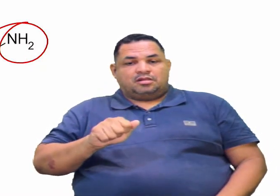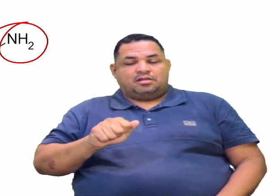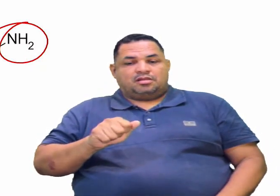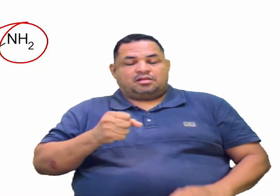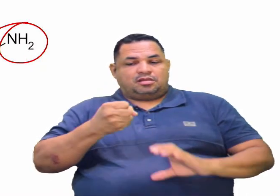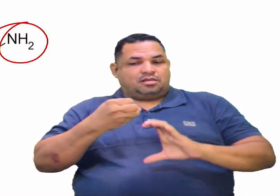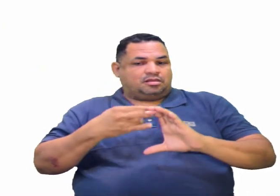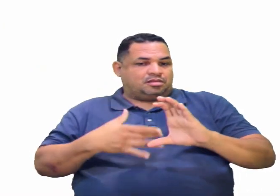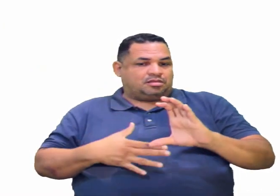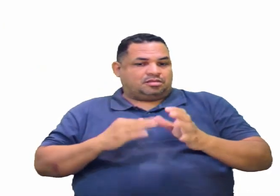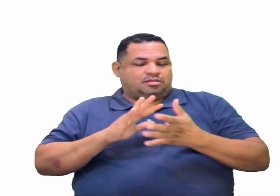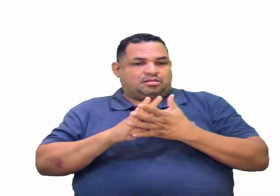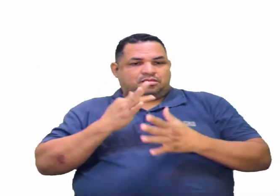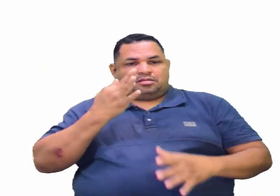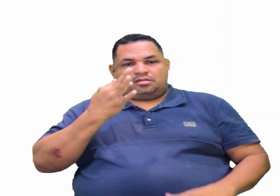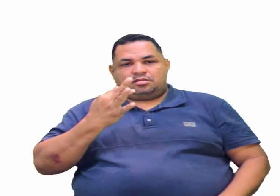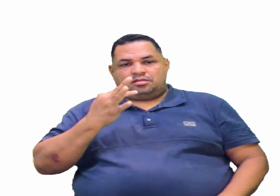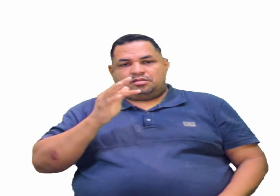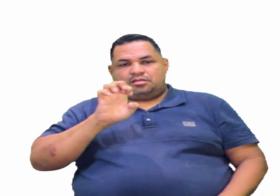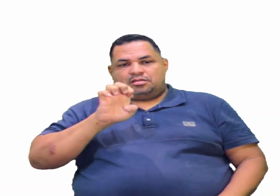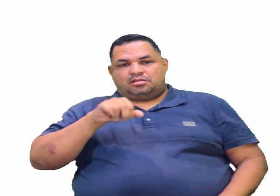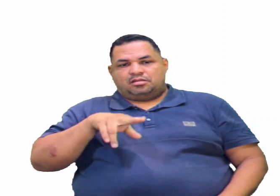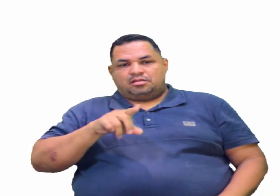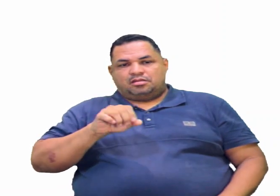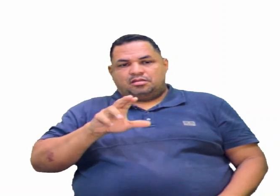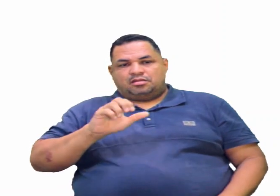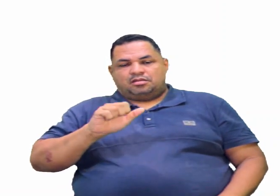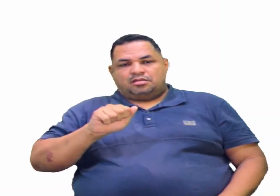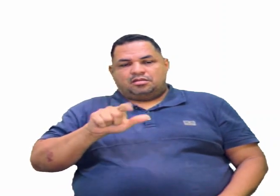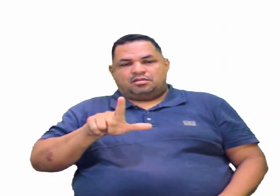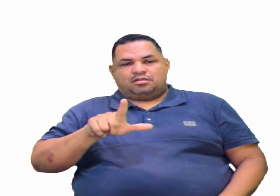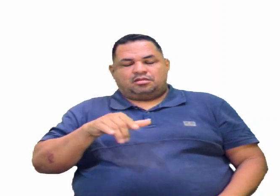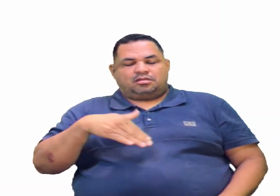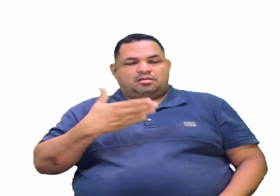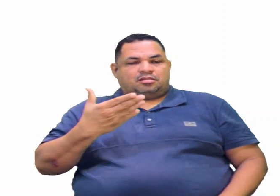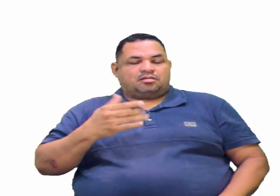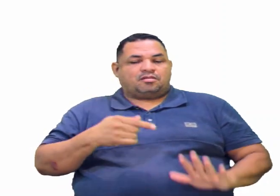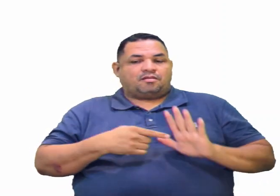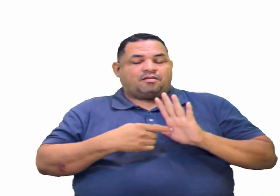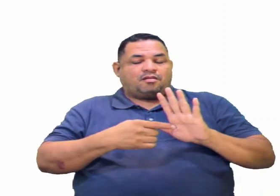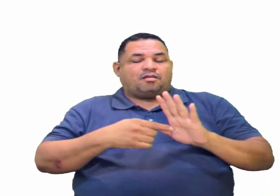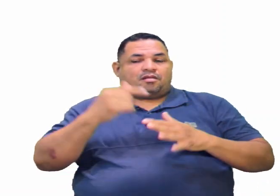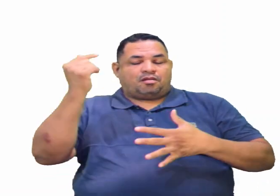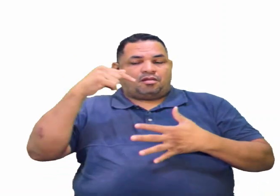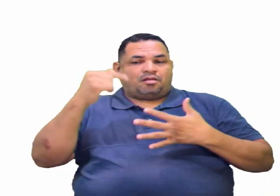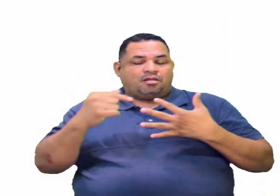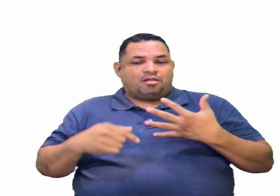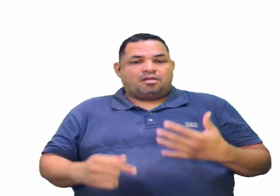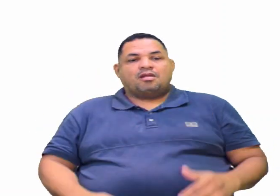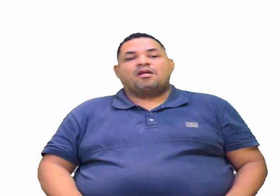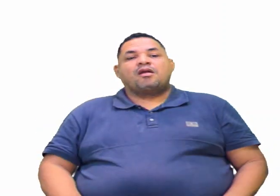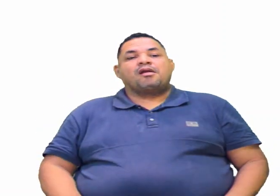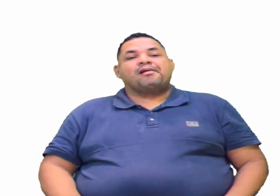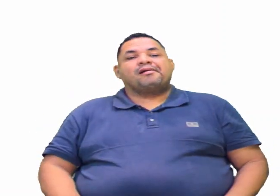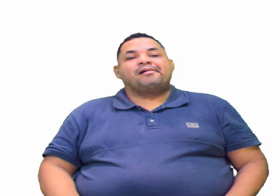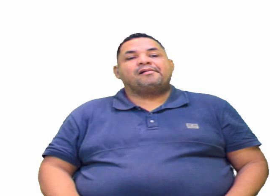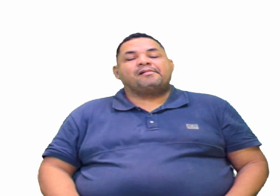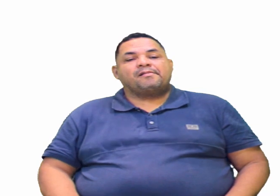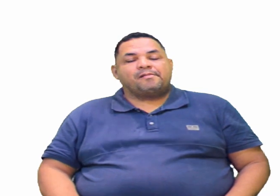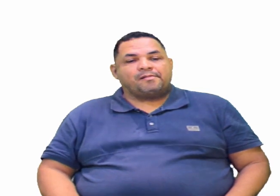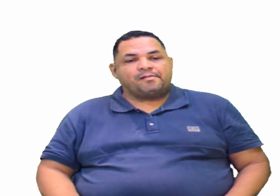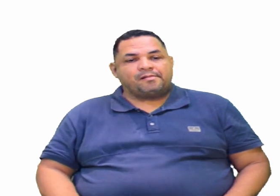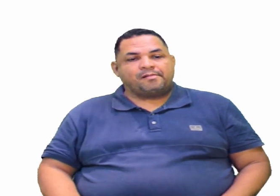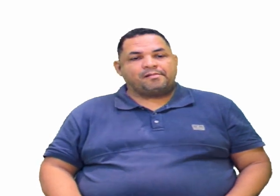a função fenol. Qual das alternativas traz para a gente amina e fenol?